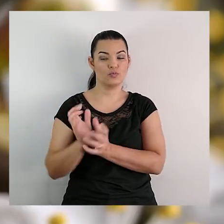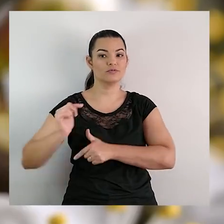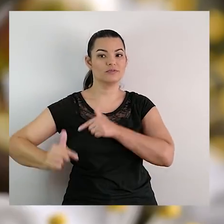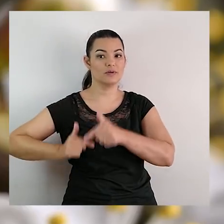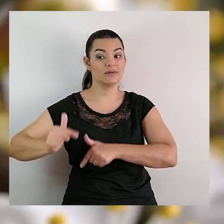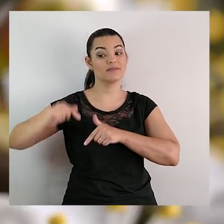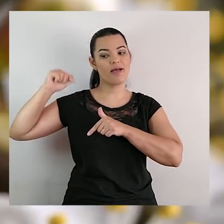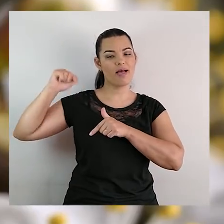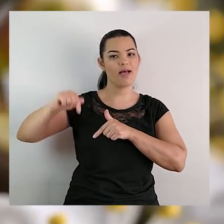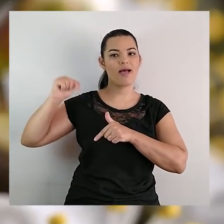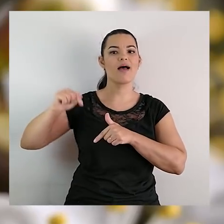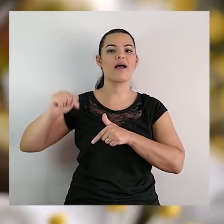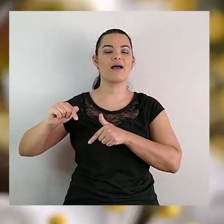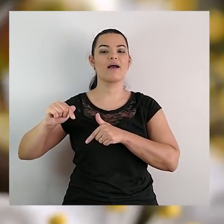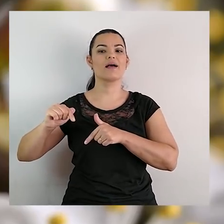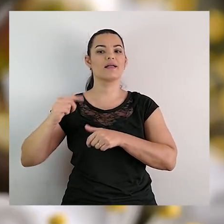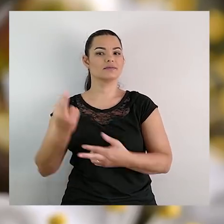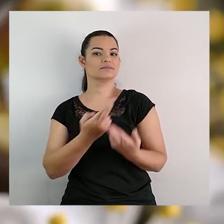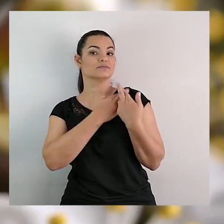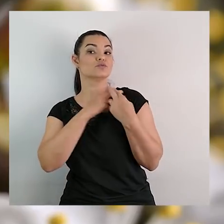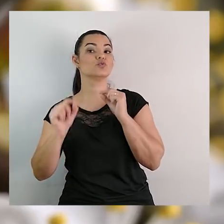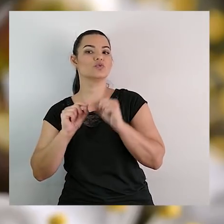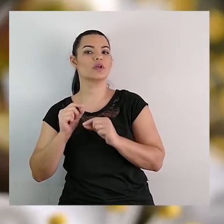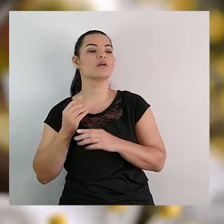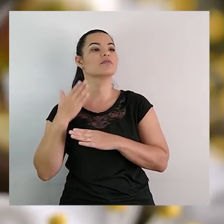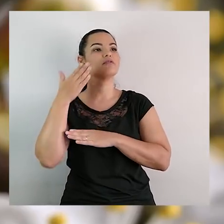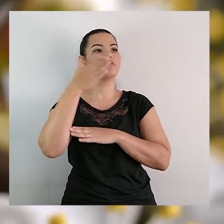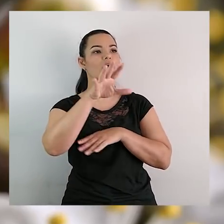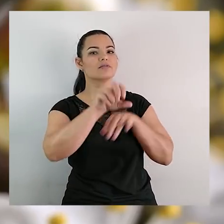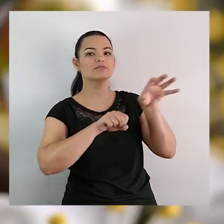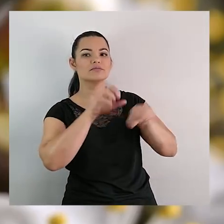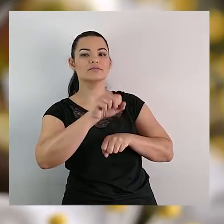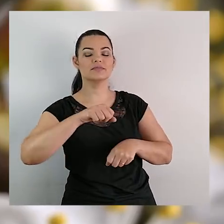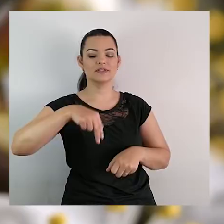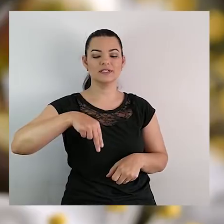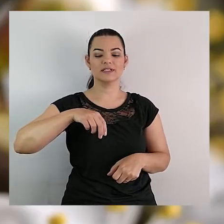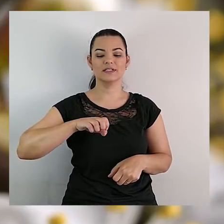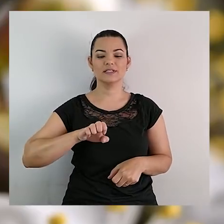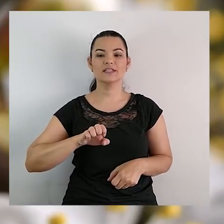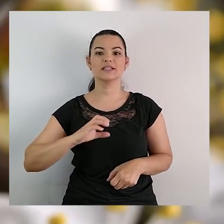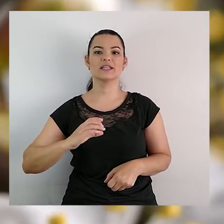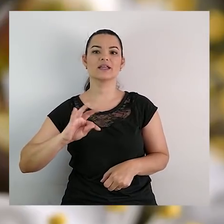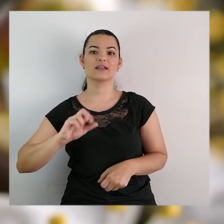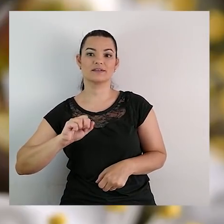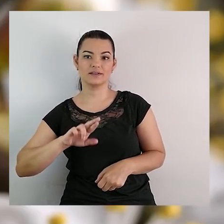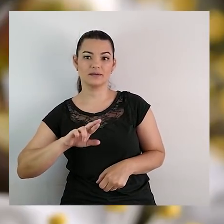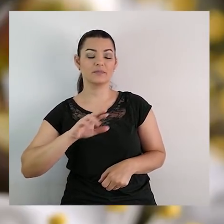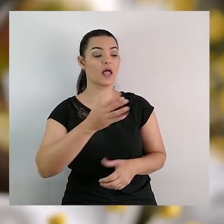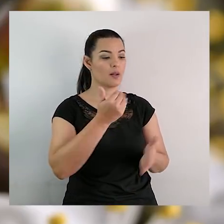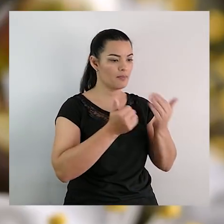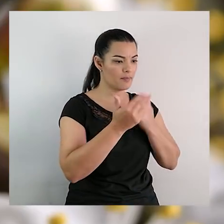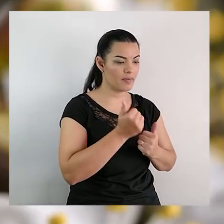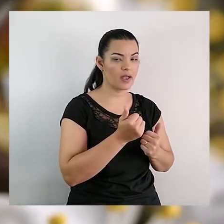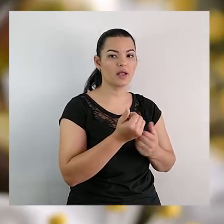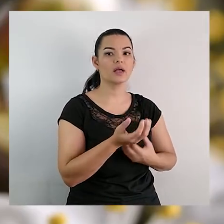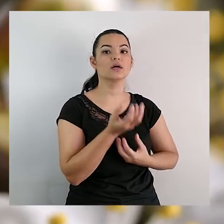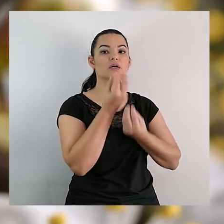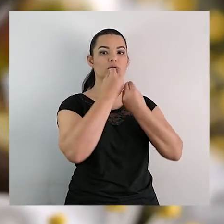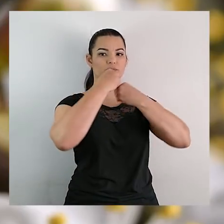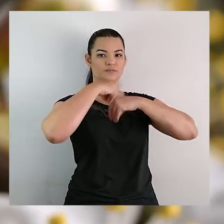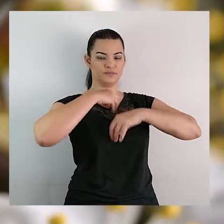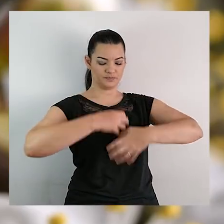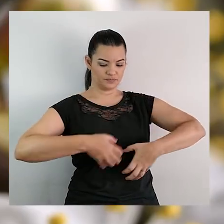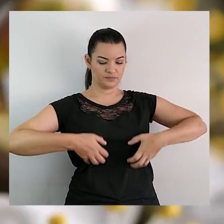função coletar o néctar. Na coleta, elas o armazenam em seu estômago e no transporte